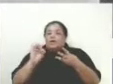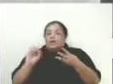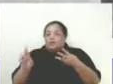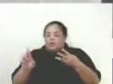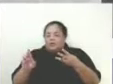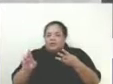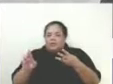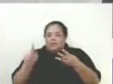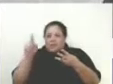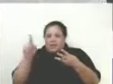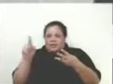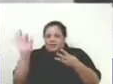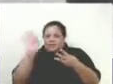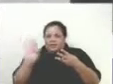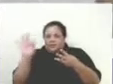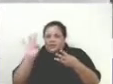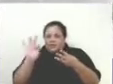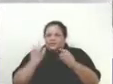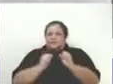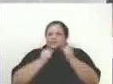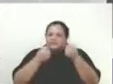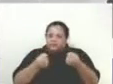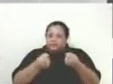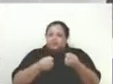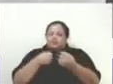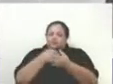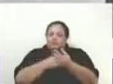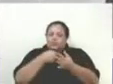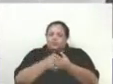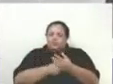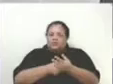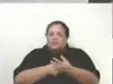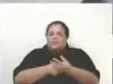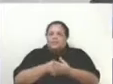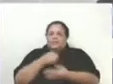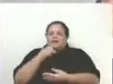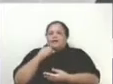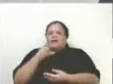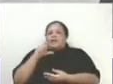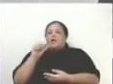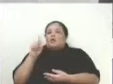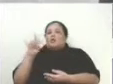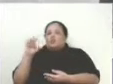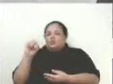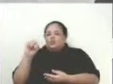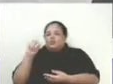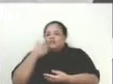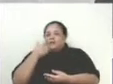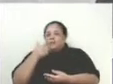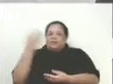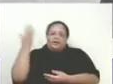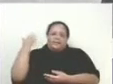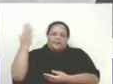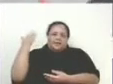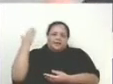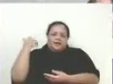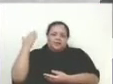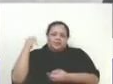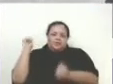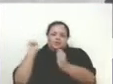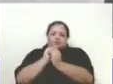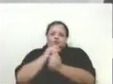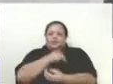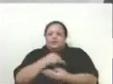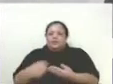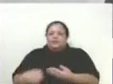inclusive, o sargento Laudo citou lá atrás, quando foi feito com o, então, ministro Marcos Pontes, astronauta